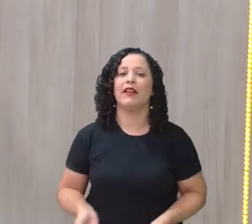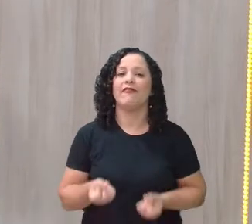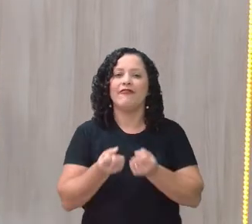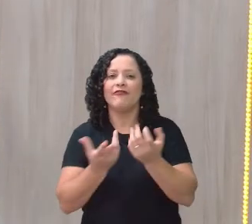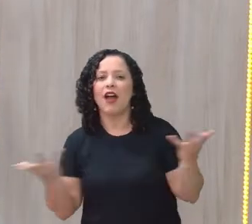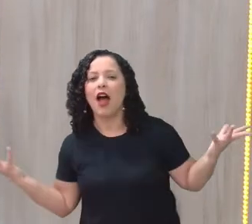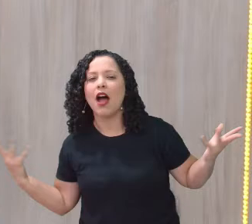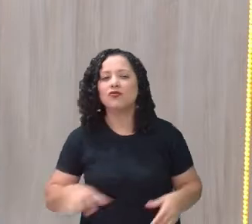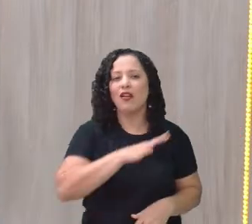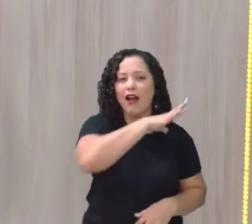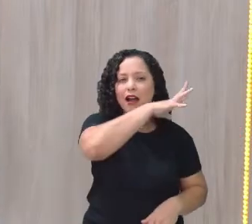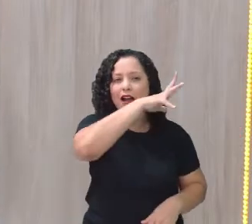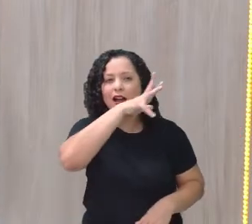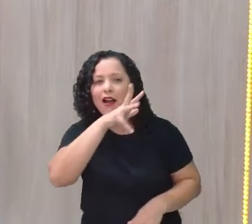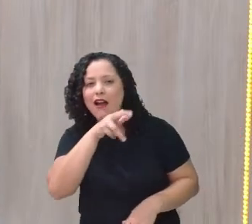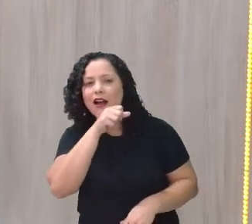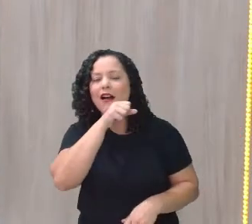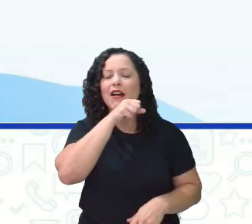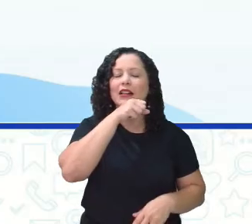extinção das